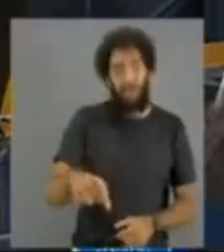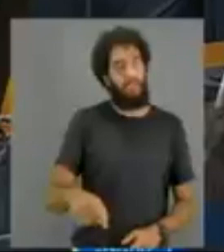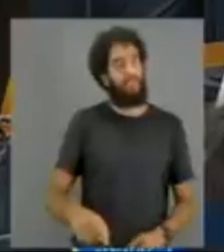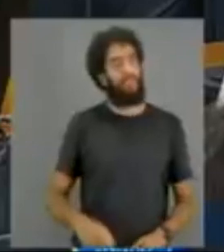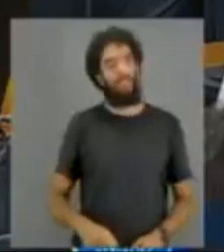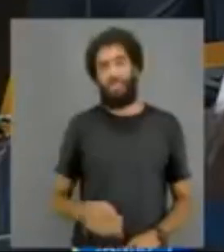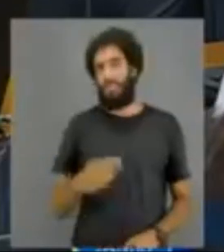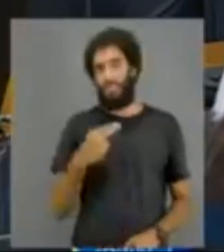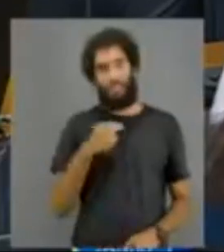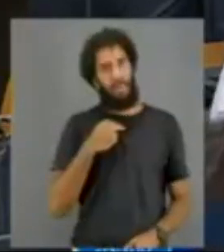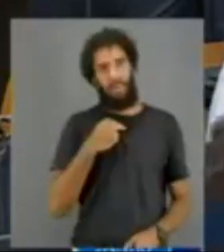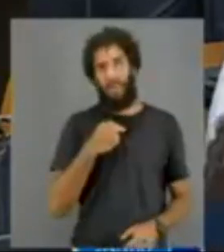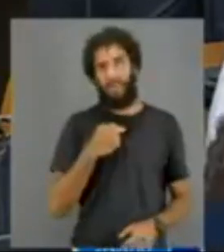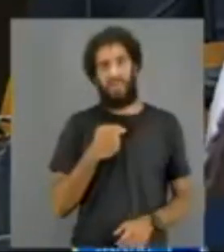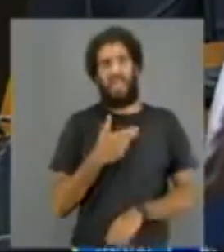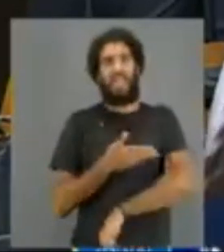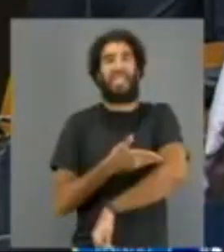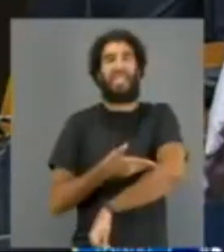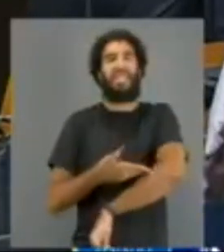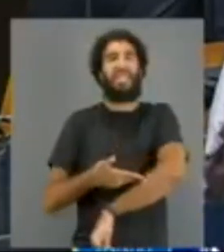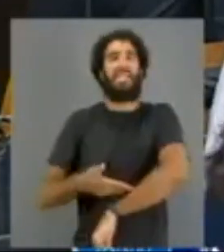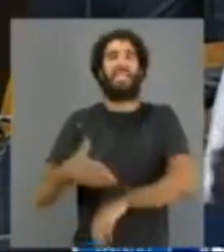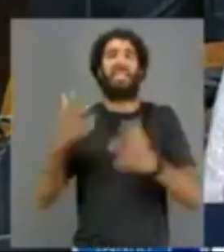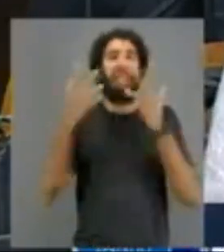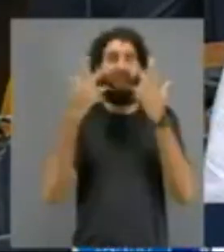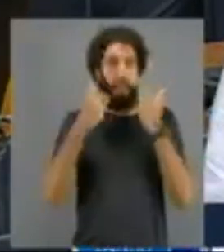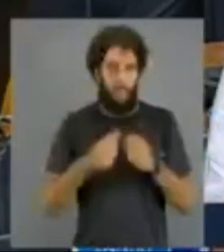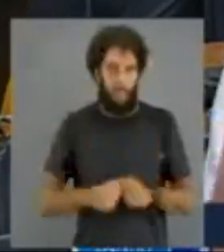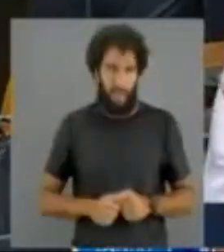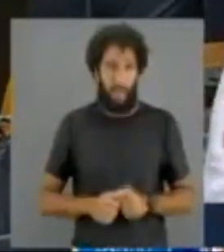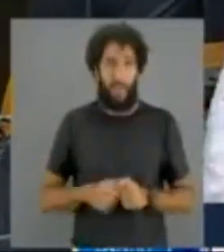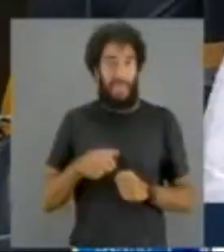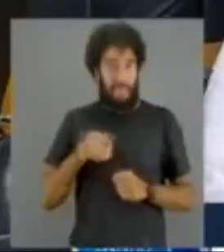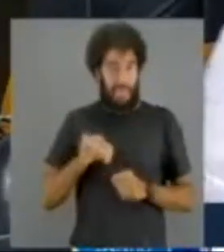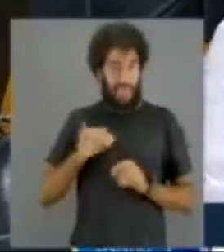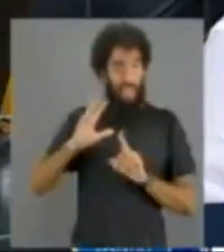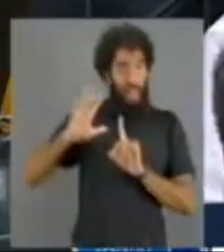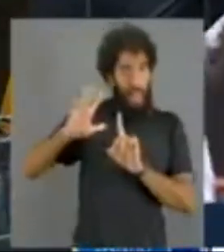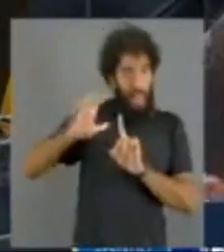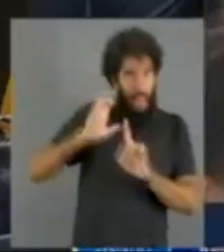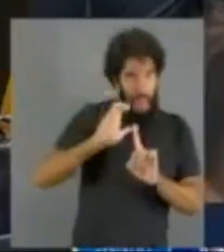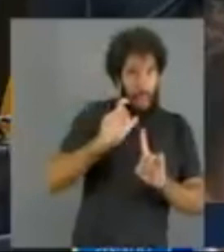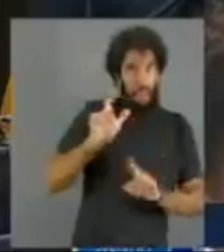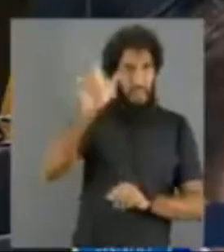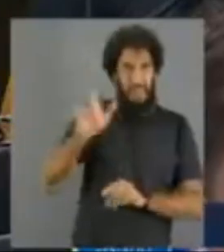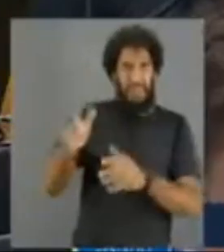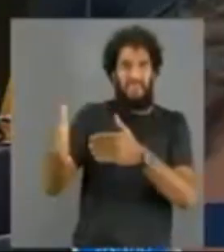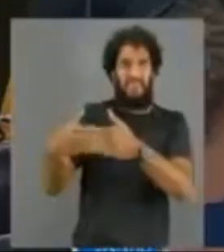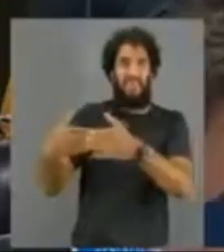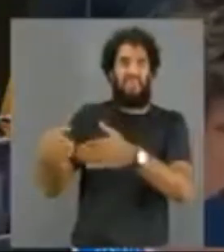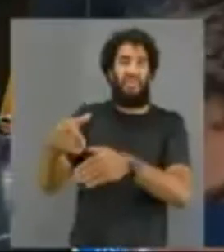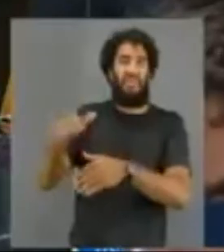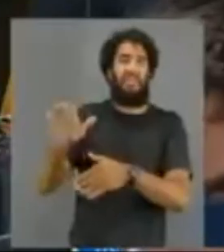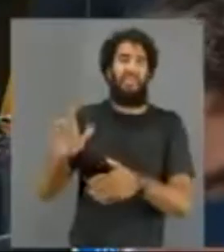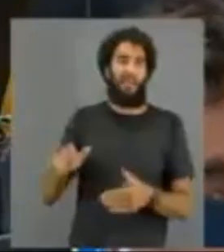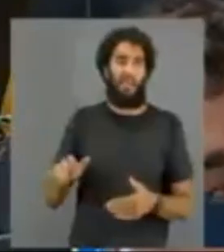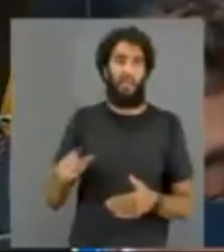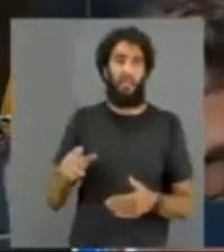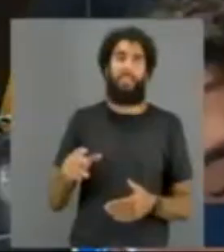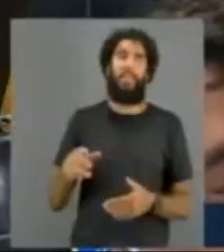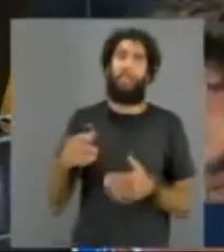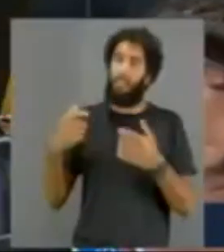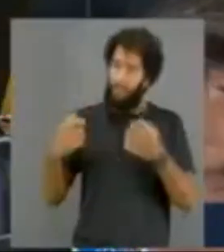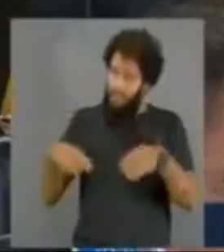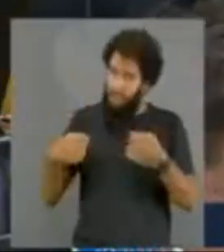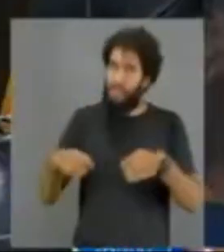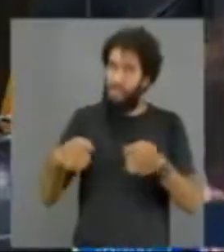não pode ser uma prática. Eu acho que ameaças, como foi proferida por um cidadão qualquer, deveriam ser objeto,